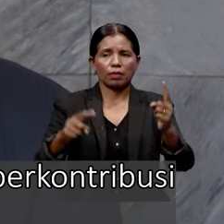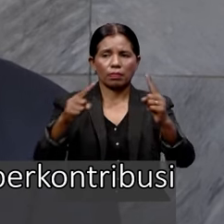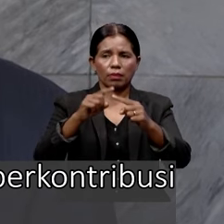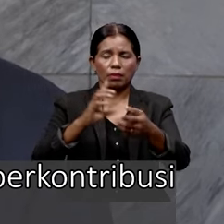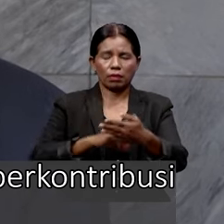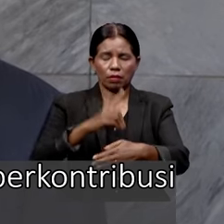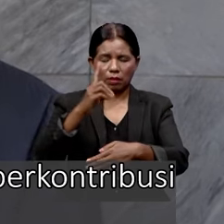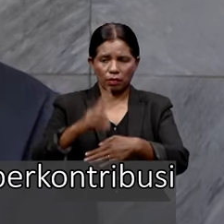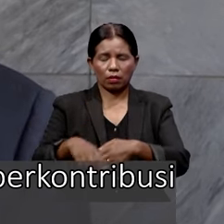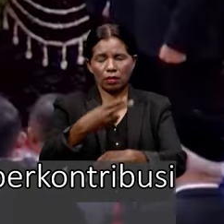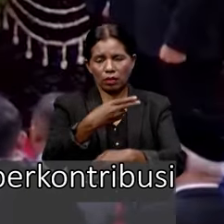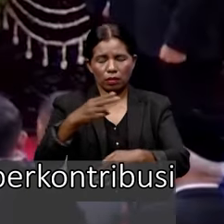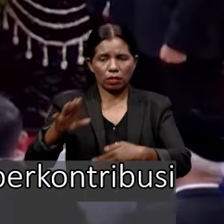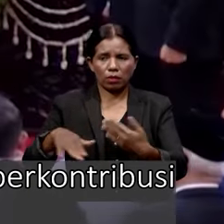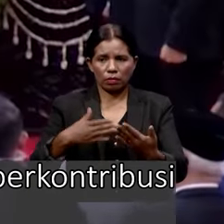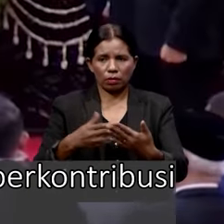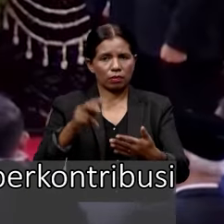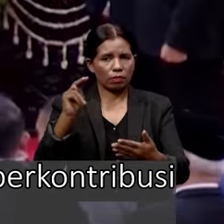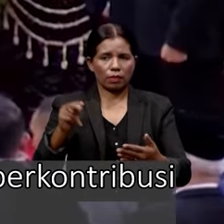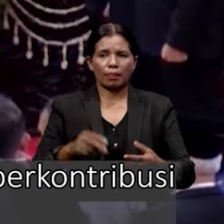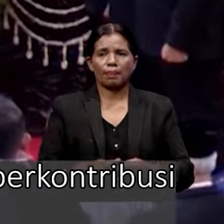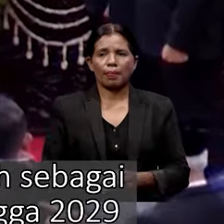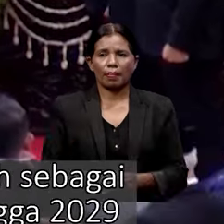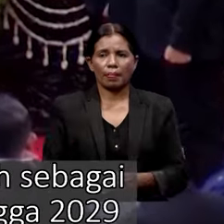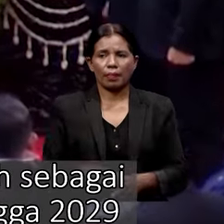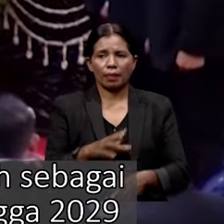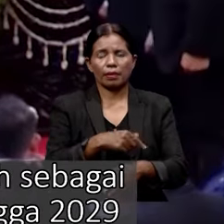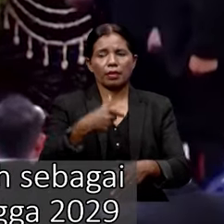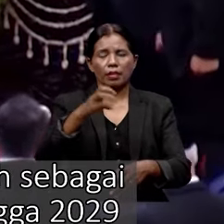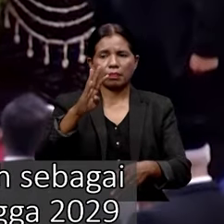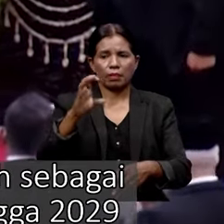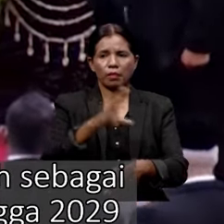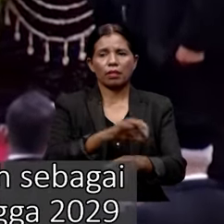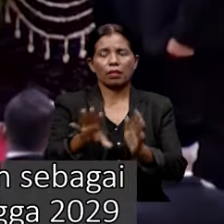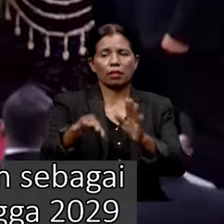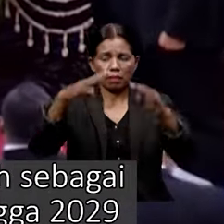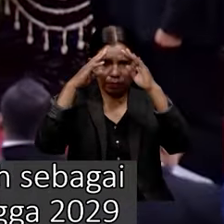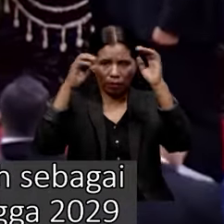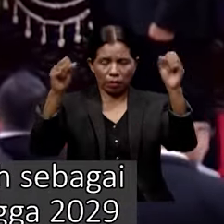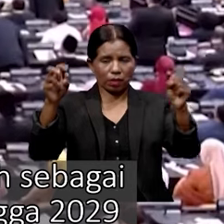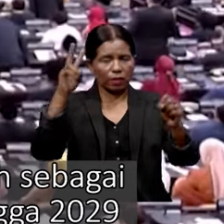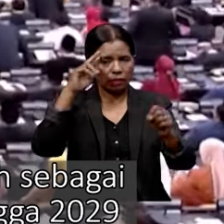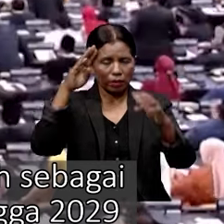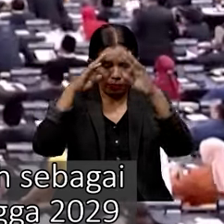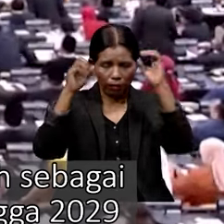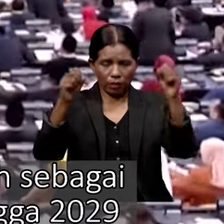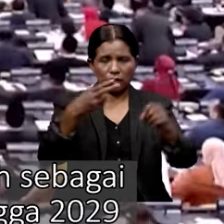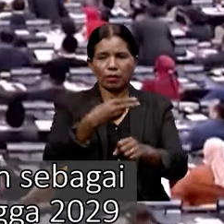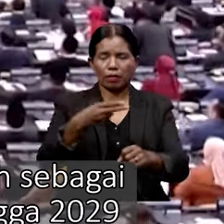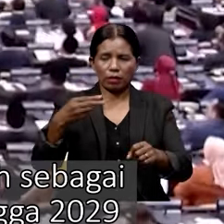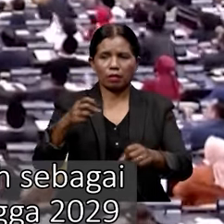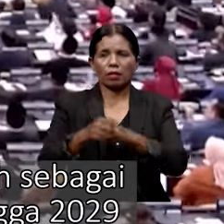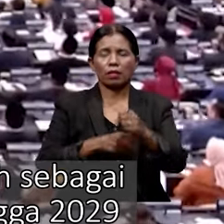desenvolvimento indonésio e toma Guiné. Prabowo Subianto no Gibran Rakabumi, eleito ba presidente no vice-presidente da República Indonésia,